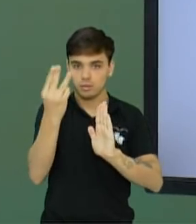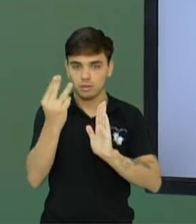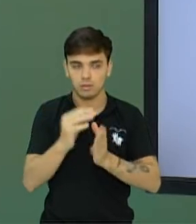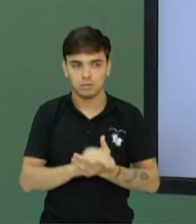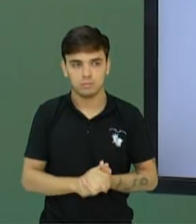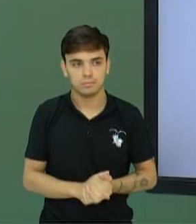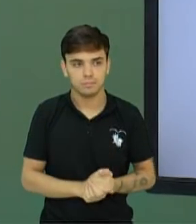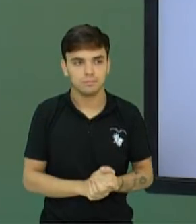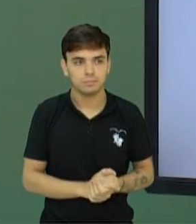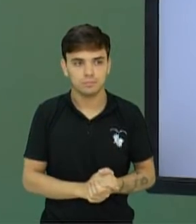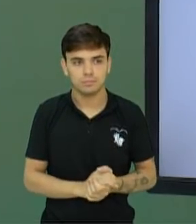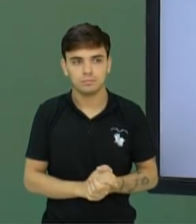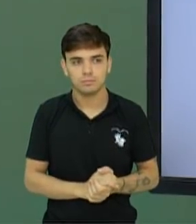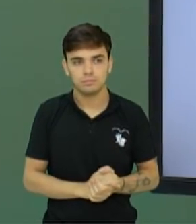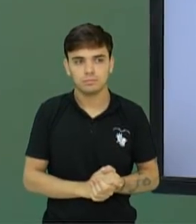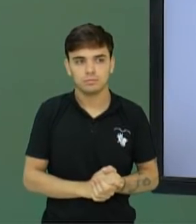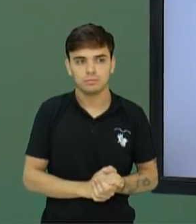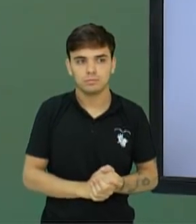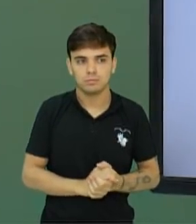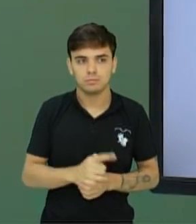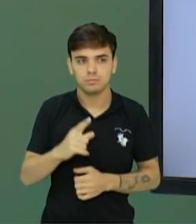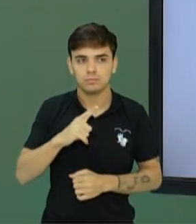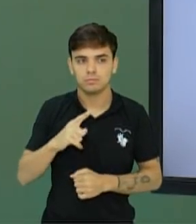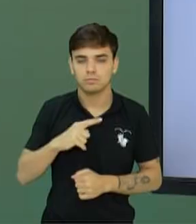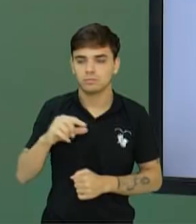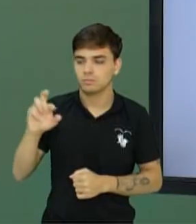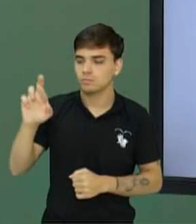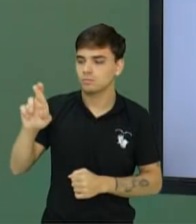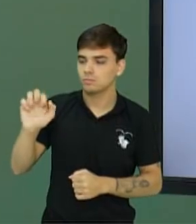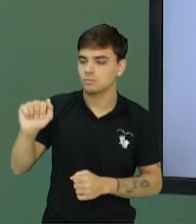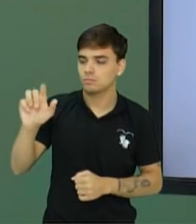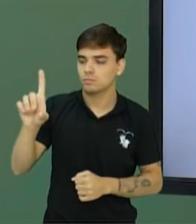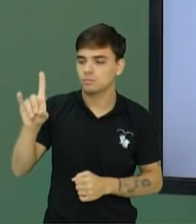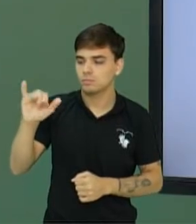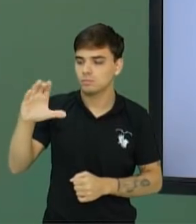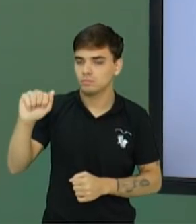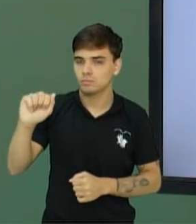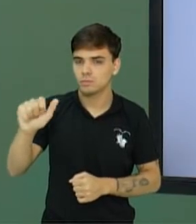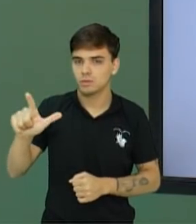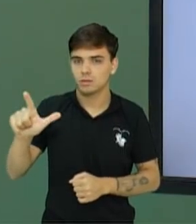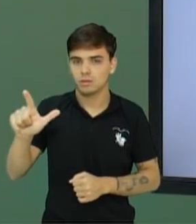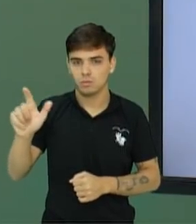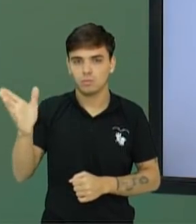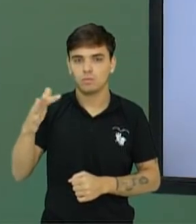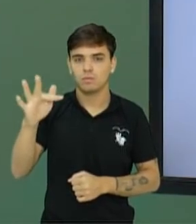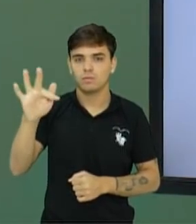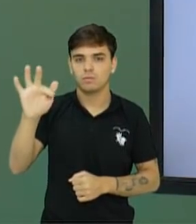Todo nucleotídeo é formado por um radical chamado radical fosfato. Vou colocar aqui,